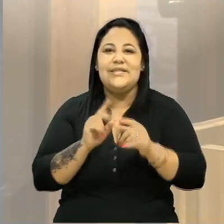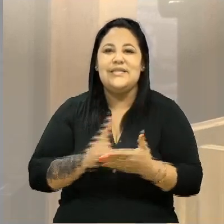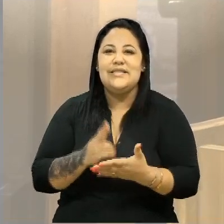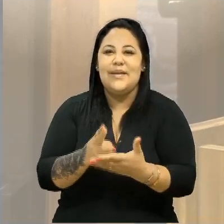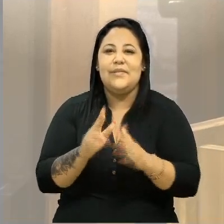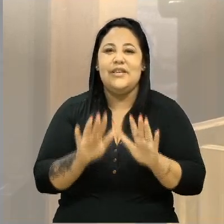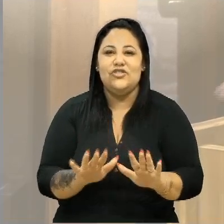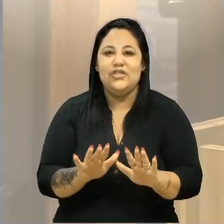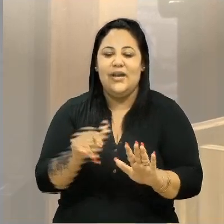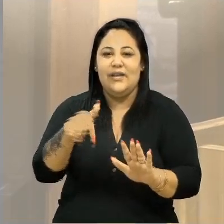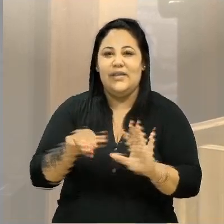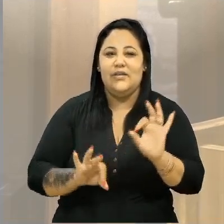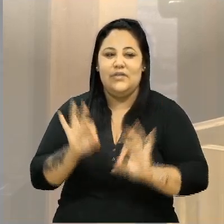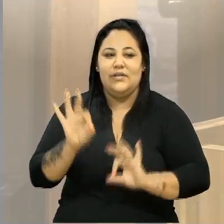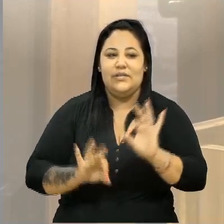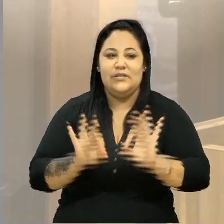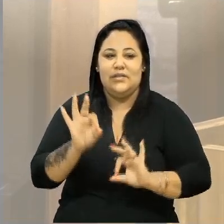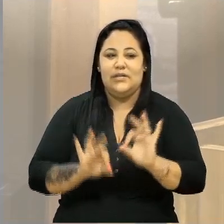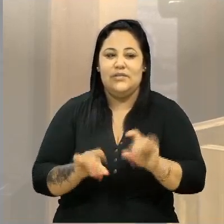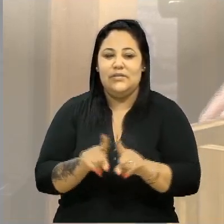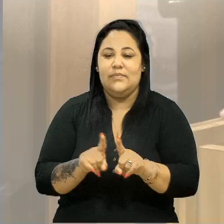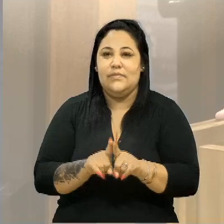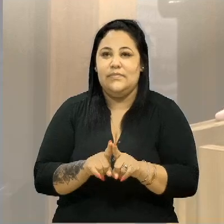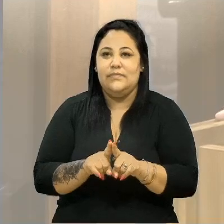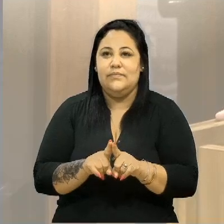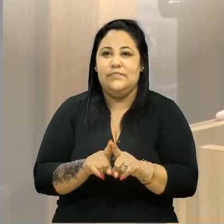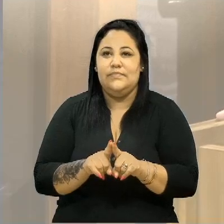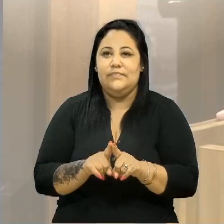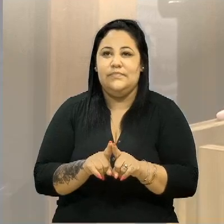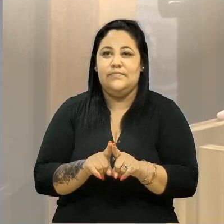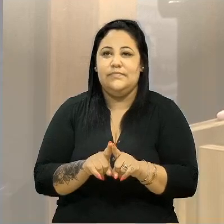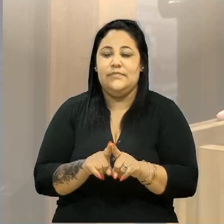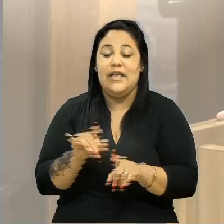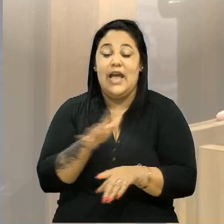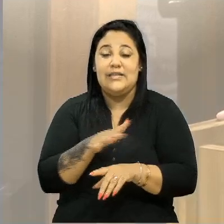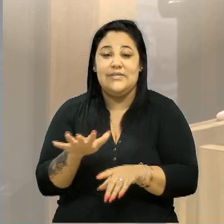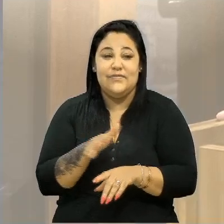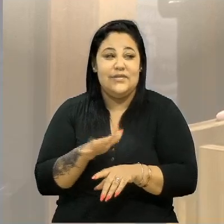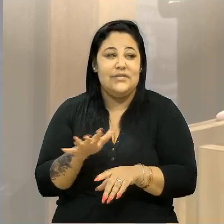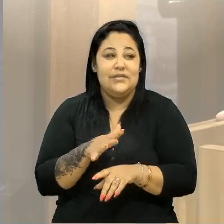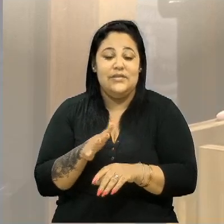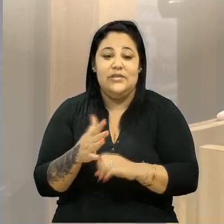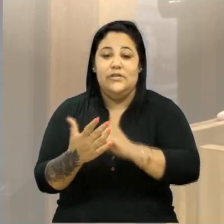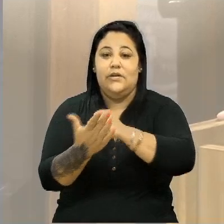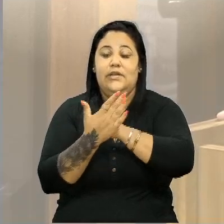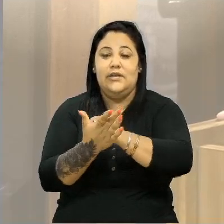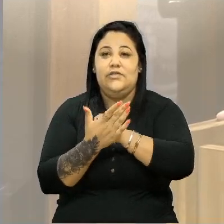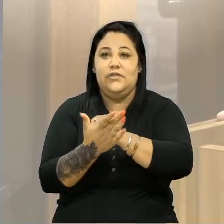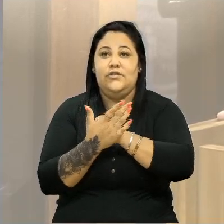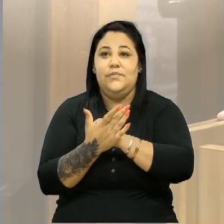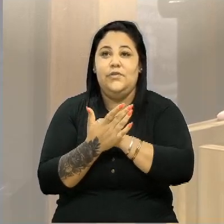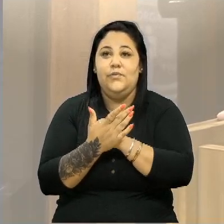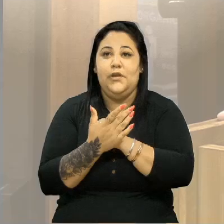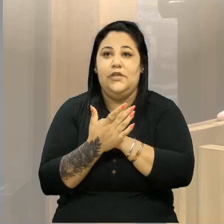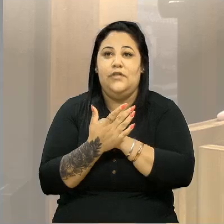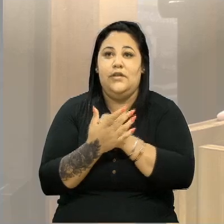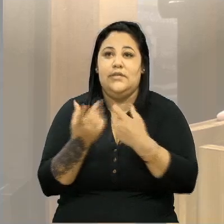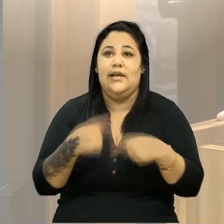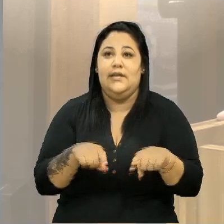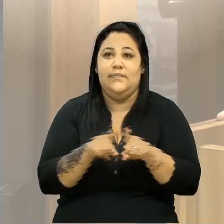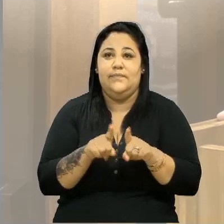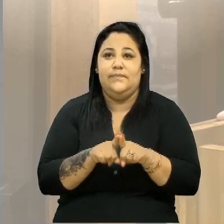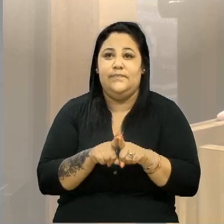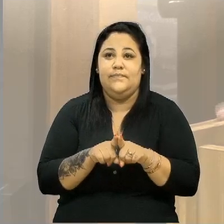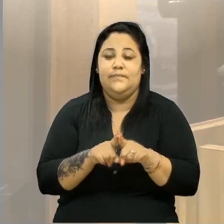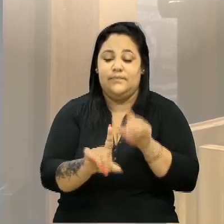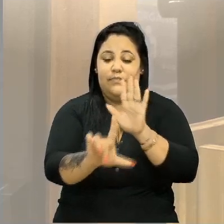aqui tudo em ordem para acontecer as sessões e muitas vezes nos ajudaram até em parte técnica para a elaboração